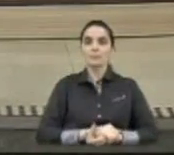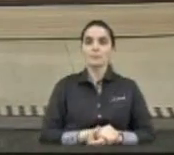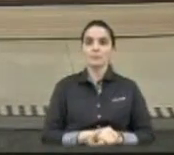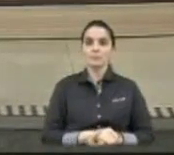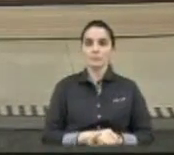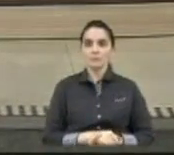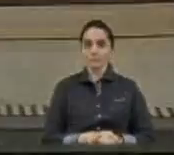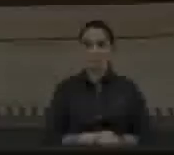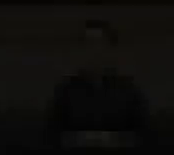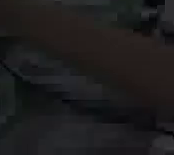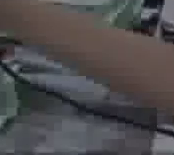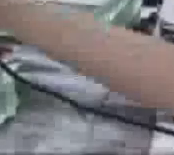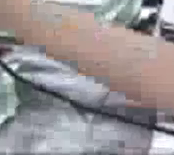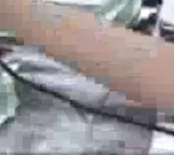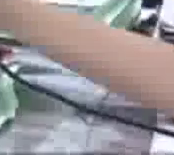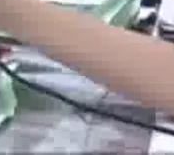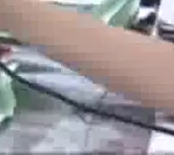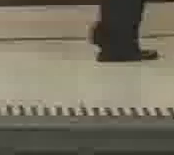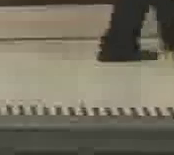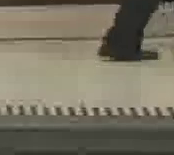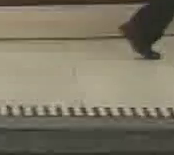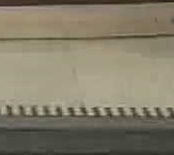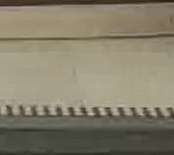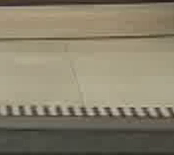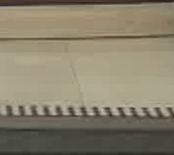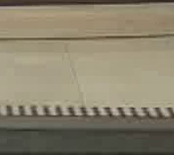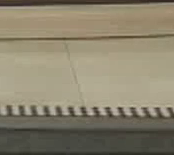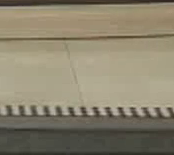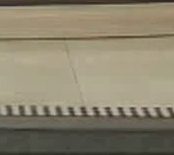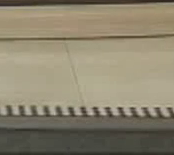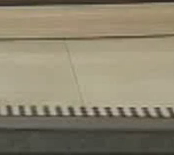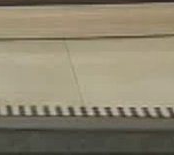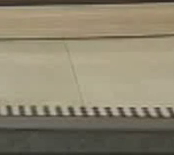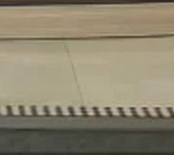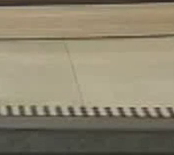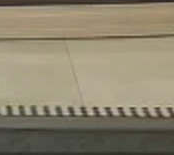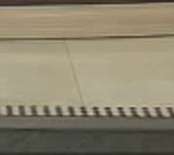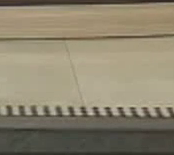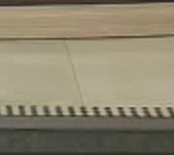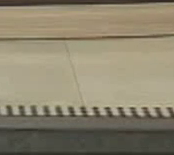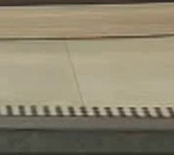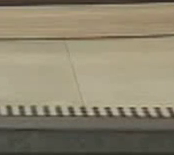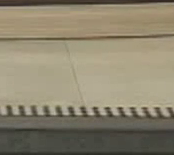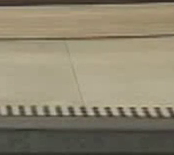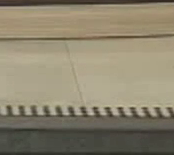Farid. Não, a sessão está reaberta.